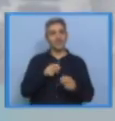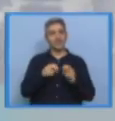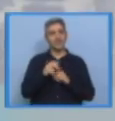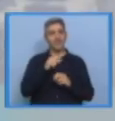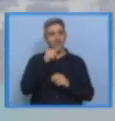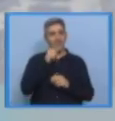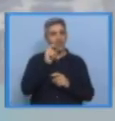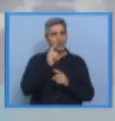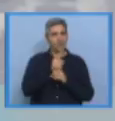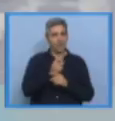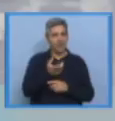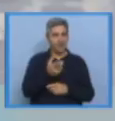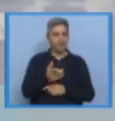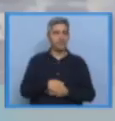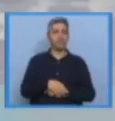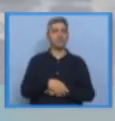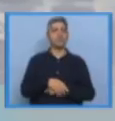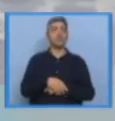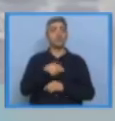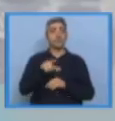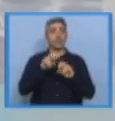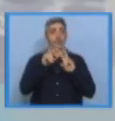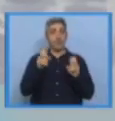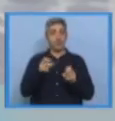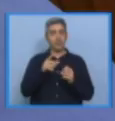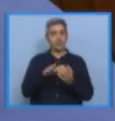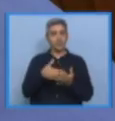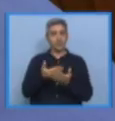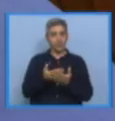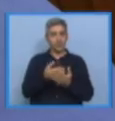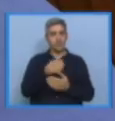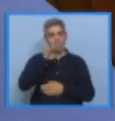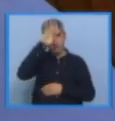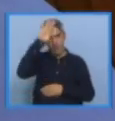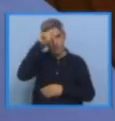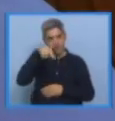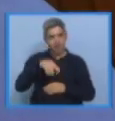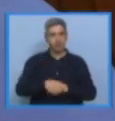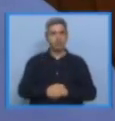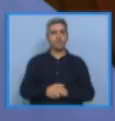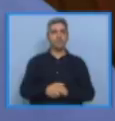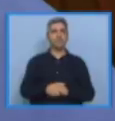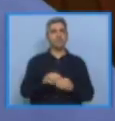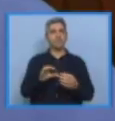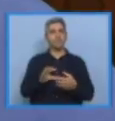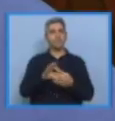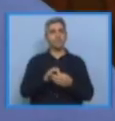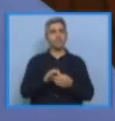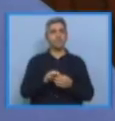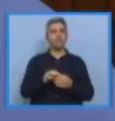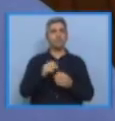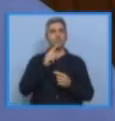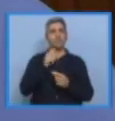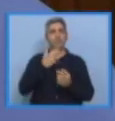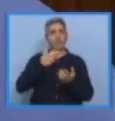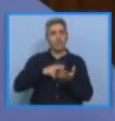comum. Desde logo, é este tema proposto pelo Papa que associa a questão